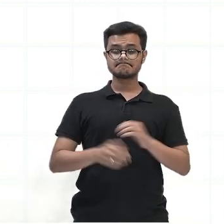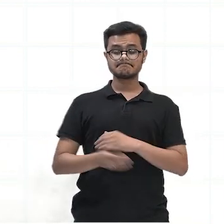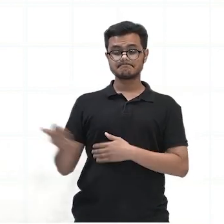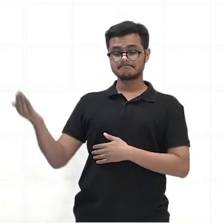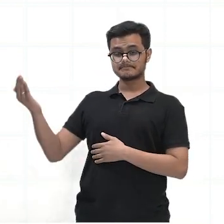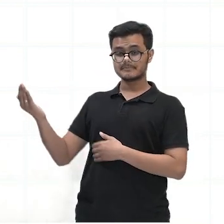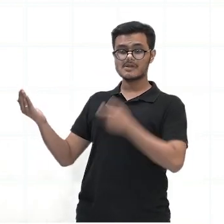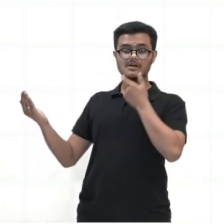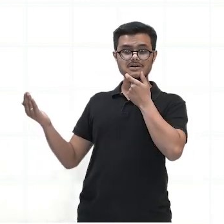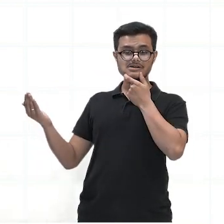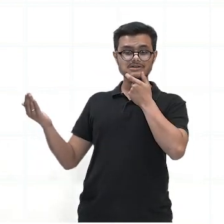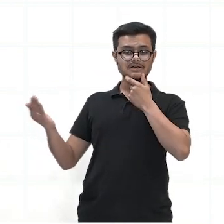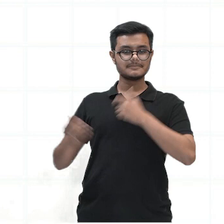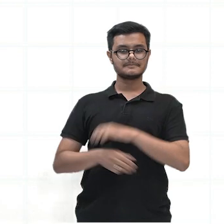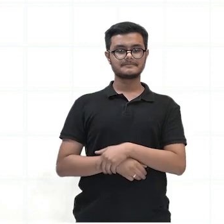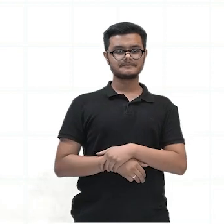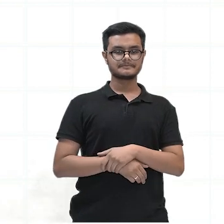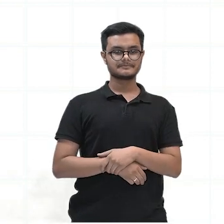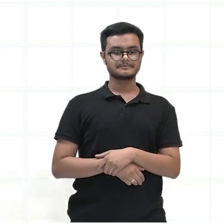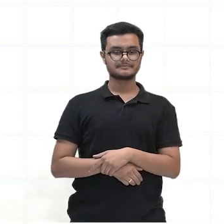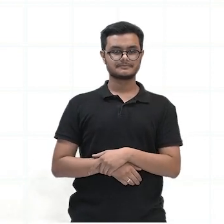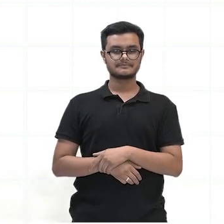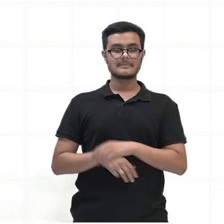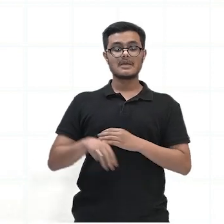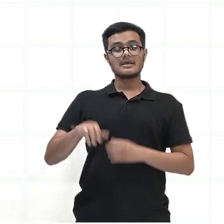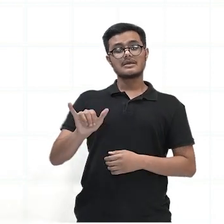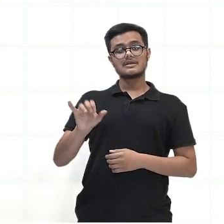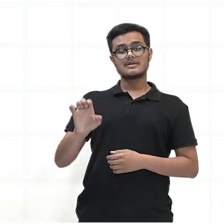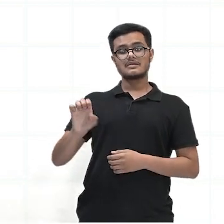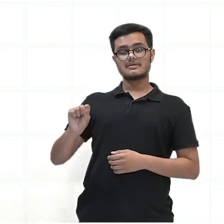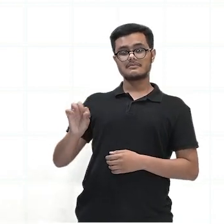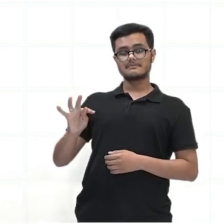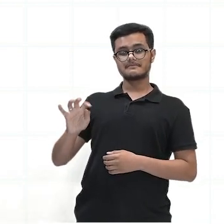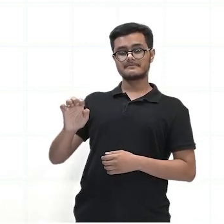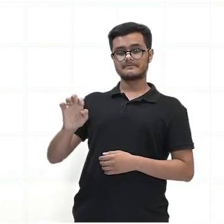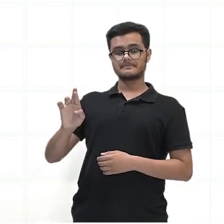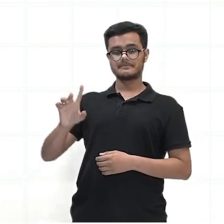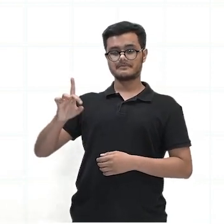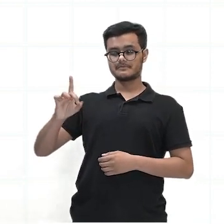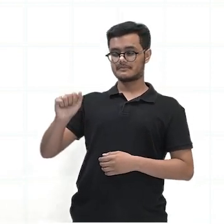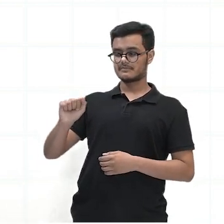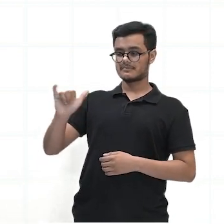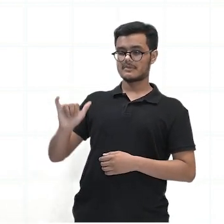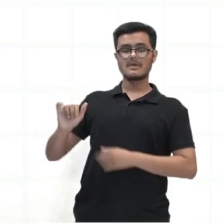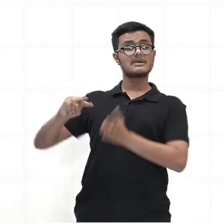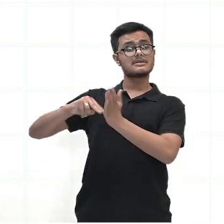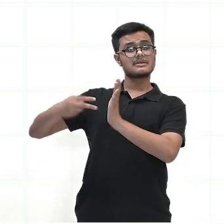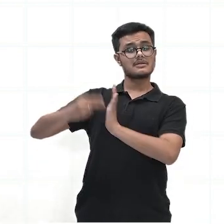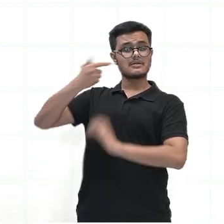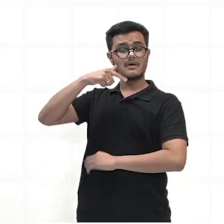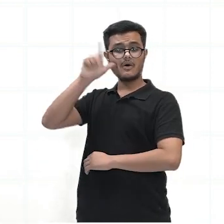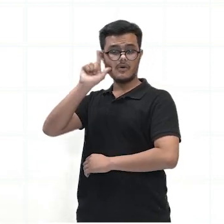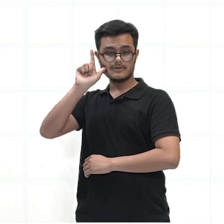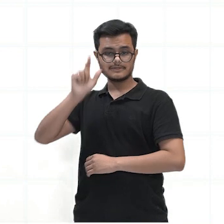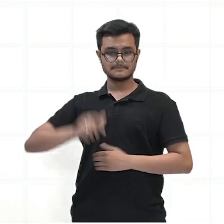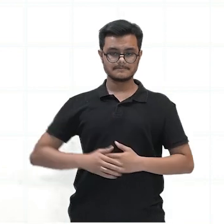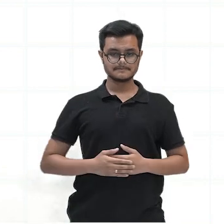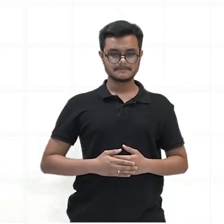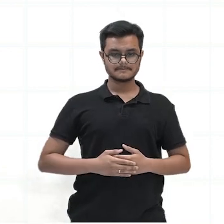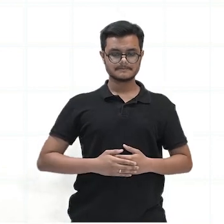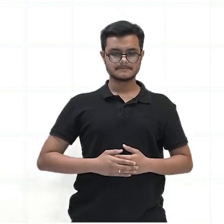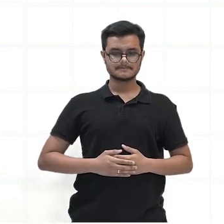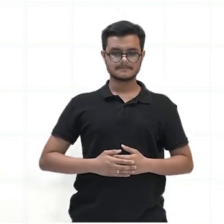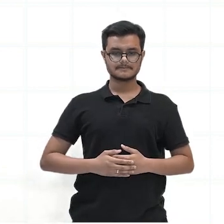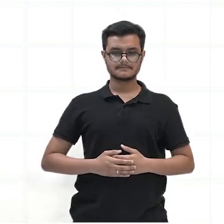palavra significa ontem, we went. We went, nós fomos aonde? To a nice party.